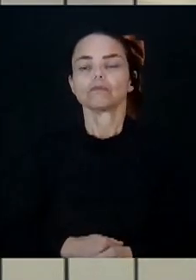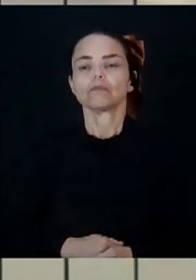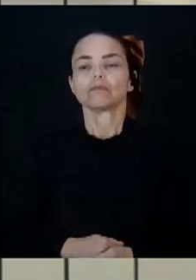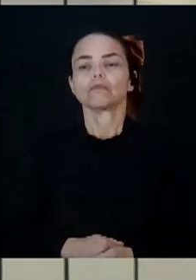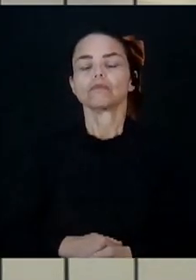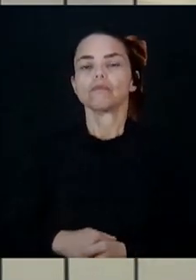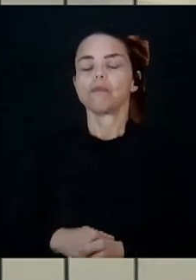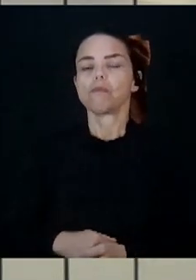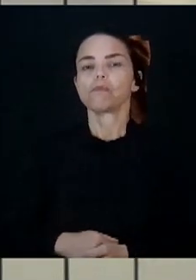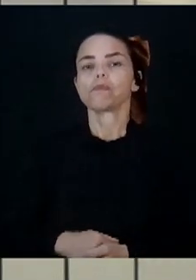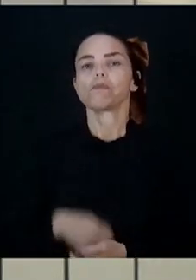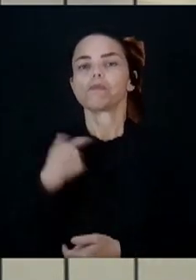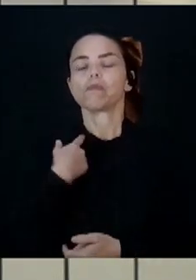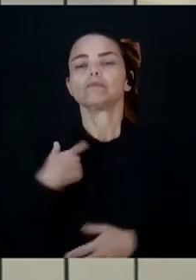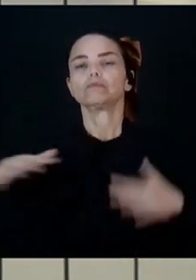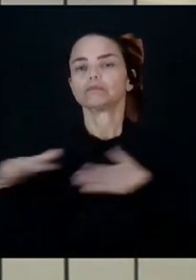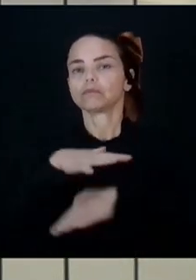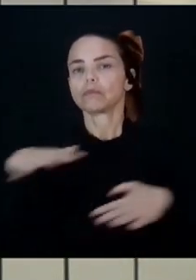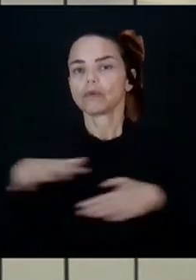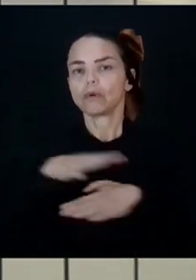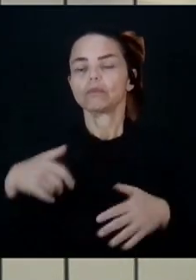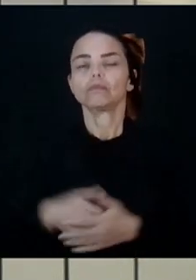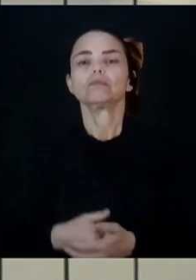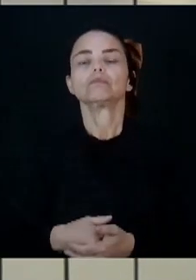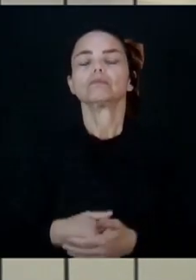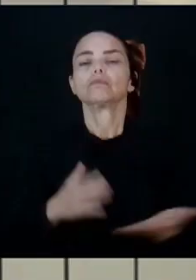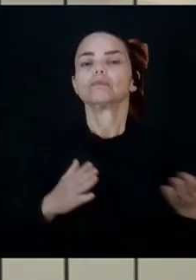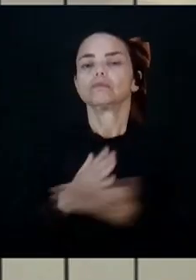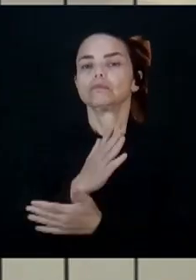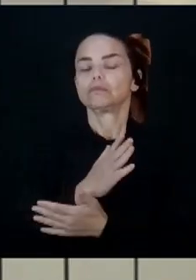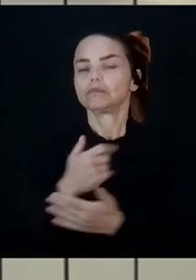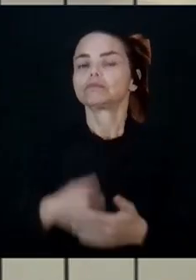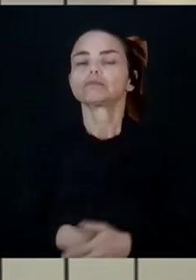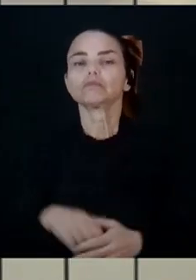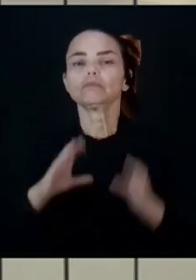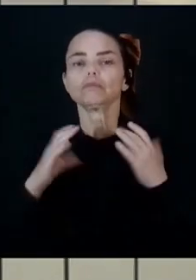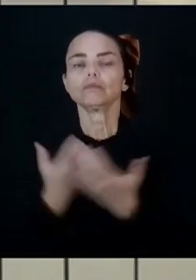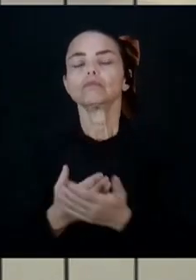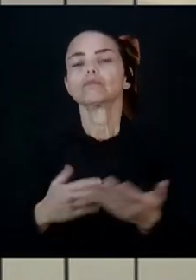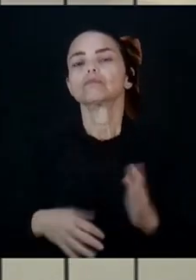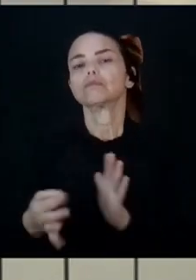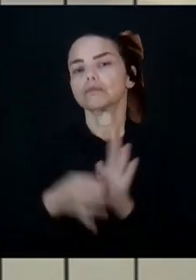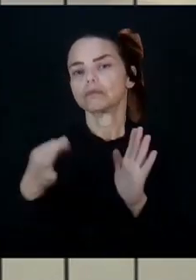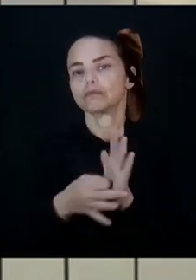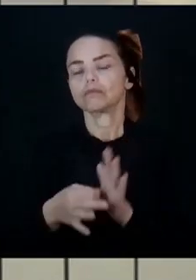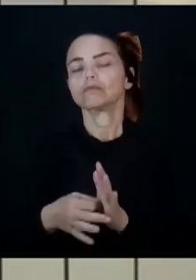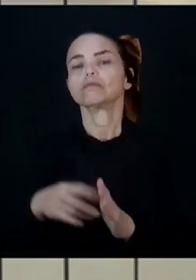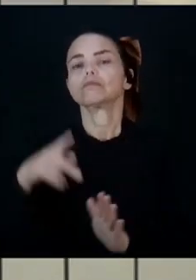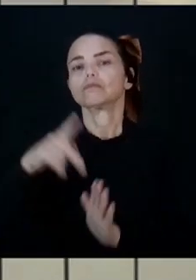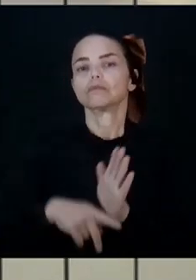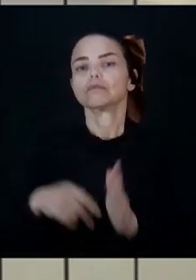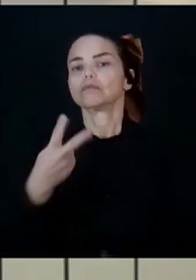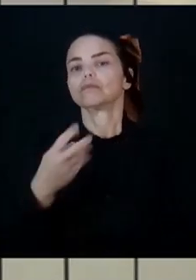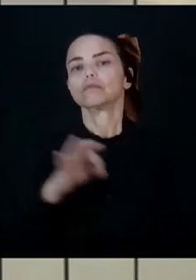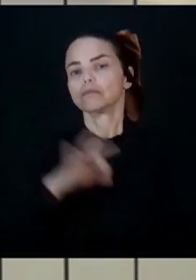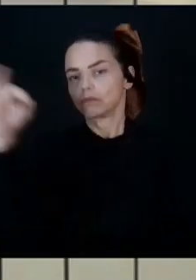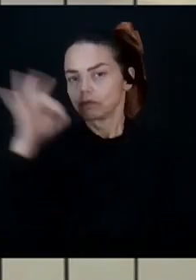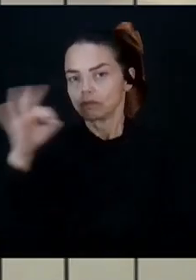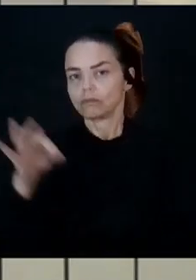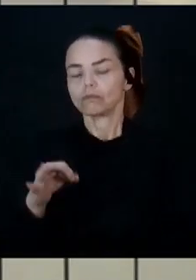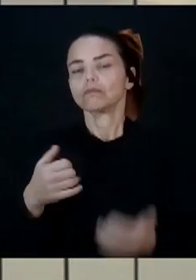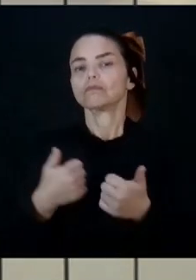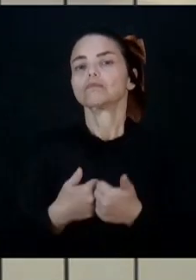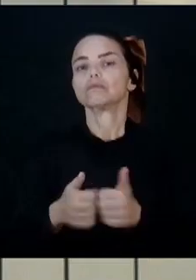Comissão de Mobilidade Urbana aprova parecer de projeto que prevê 20% da frota do